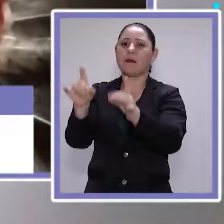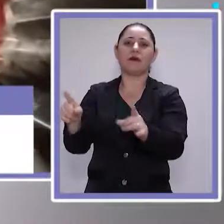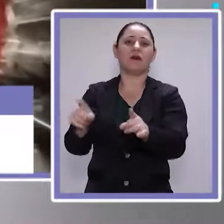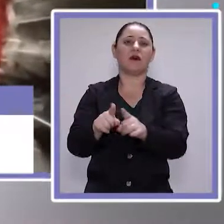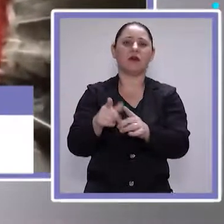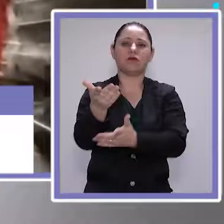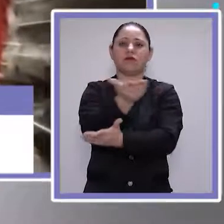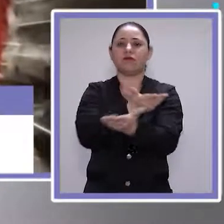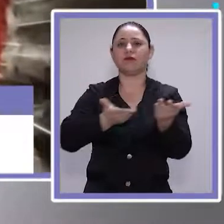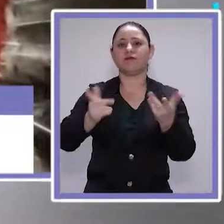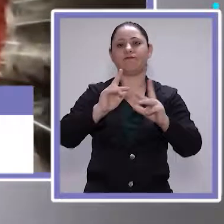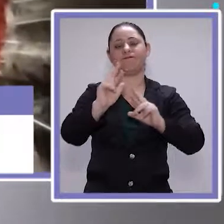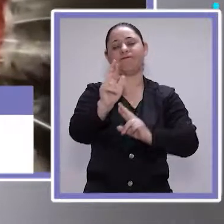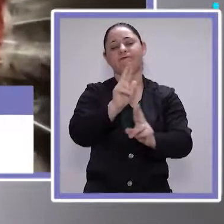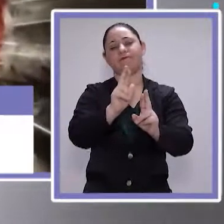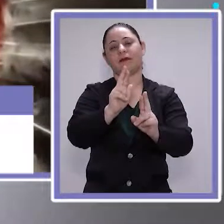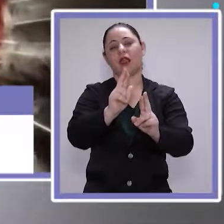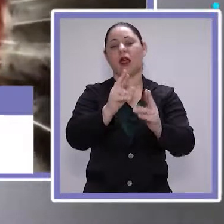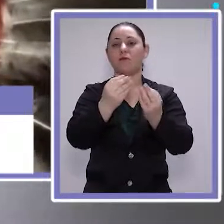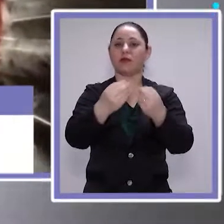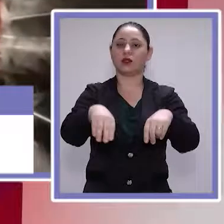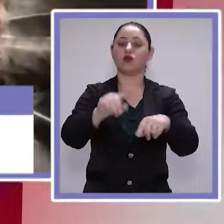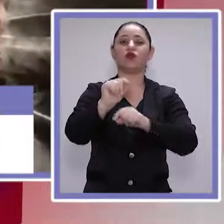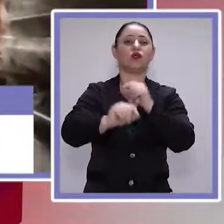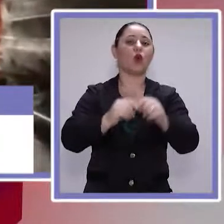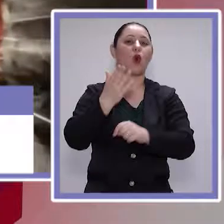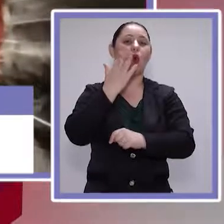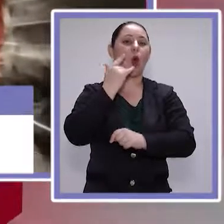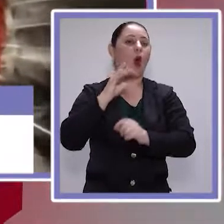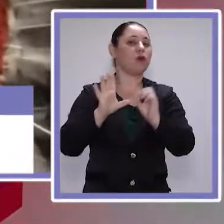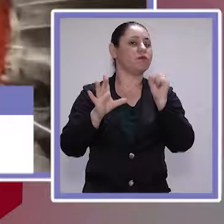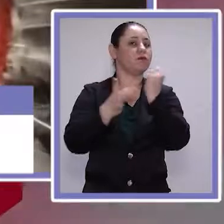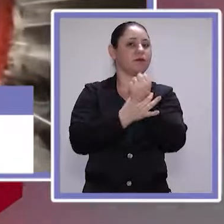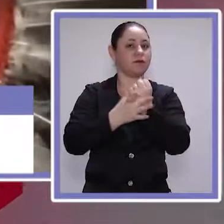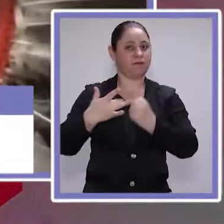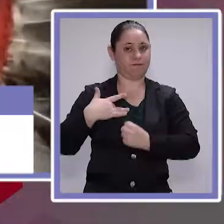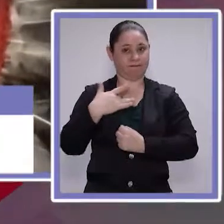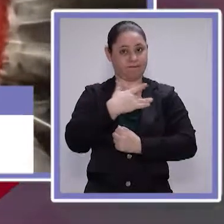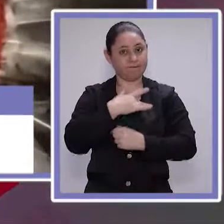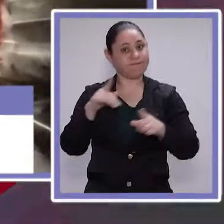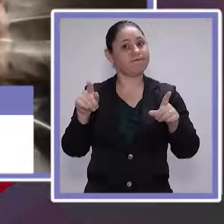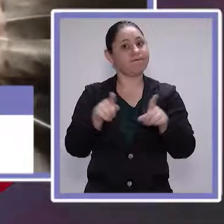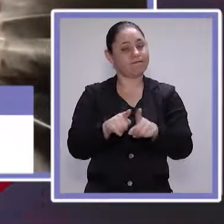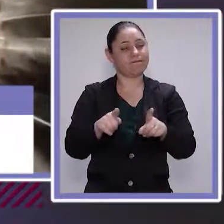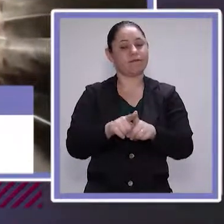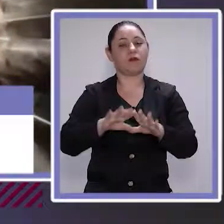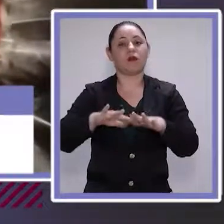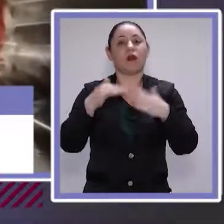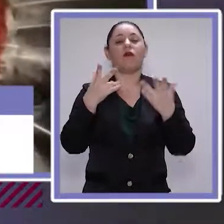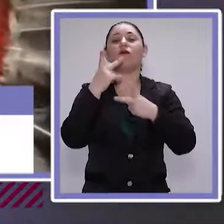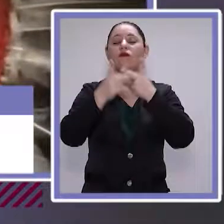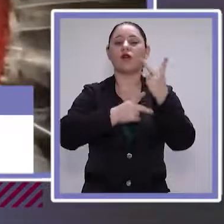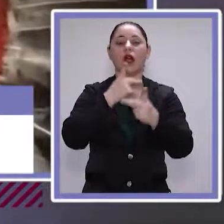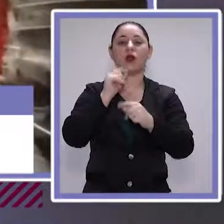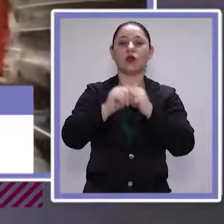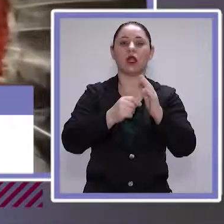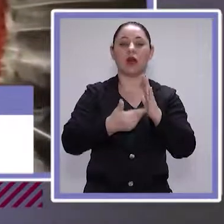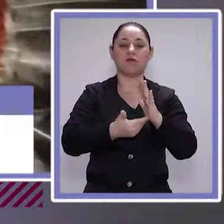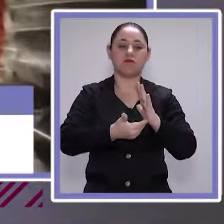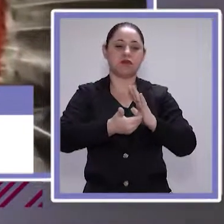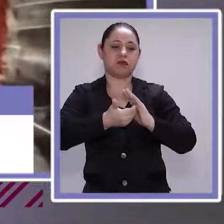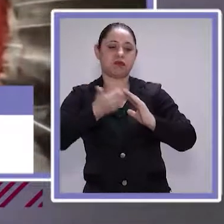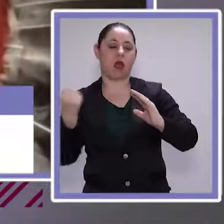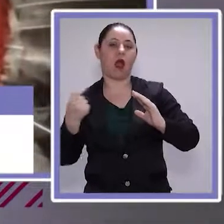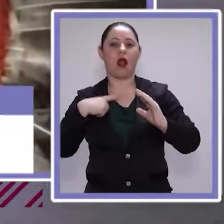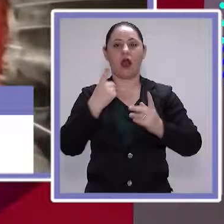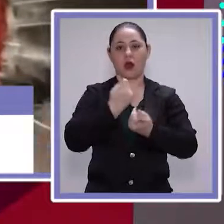eles tiram o próprio sustento, como o pescado, como os frutos, né, como o cacau, como, enfim, vários frutos que